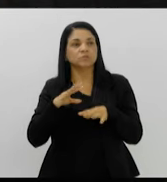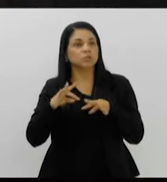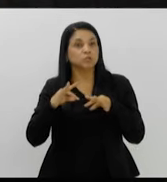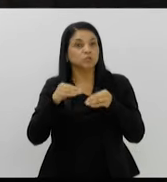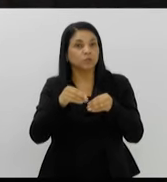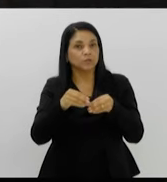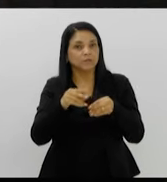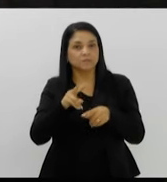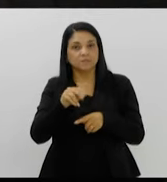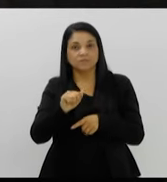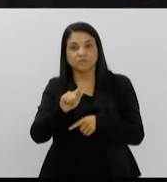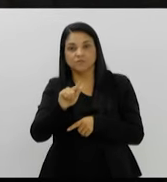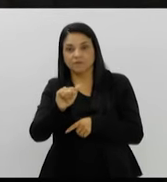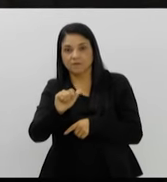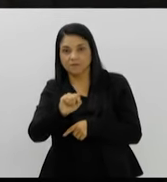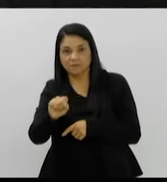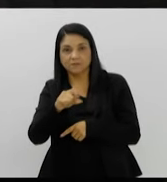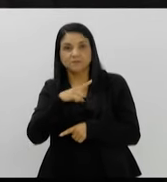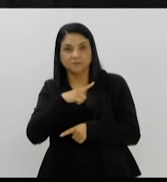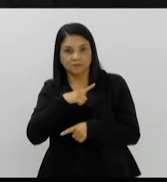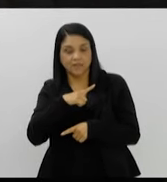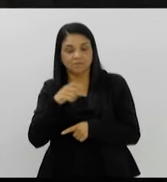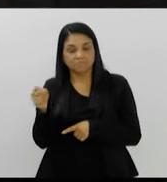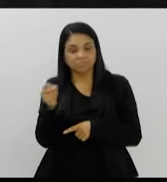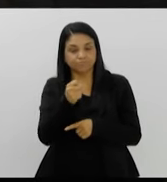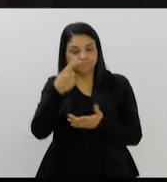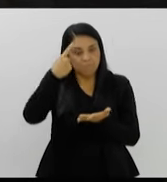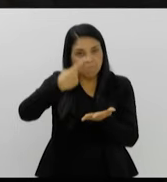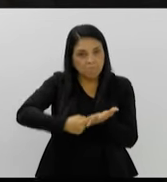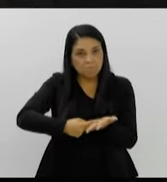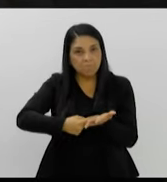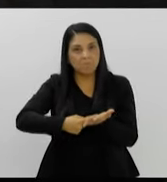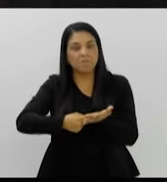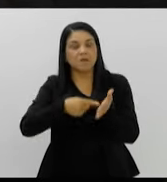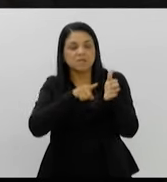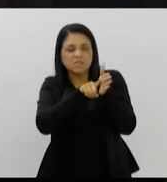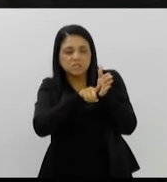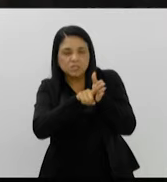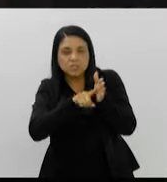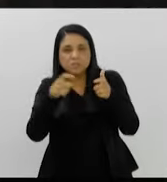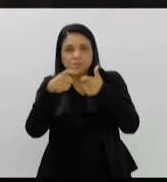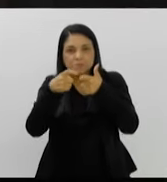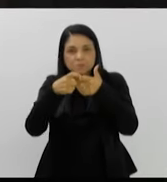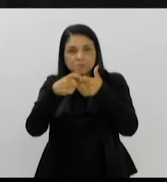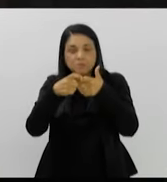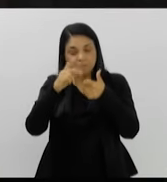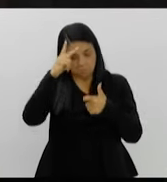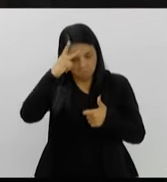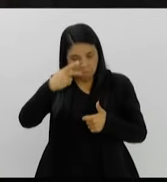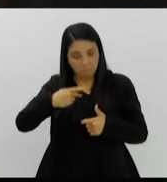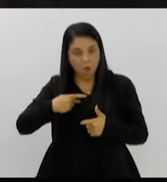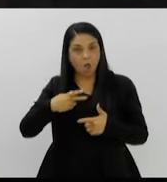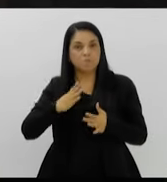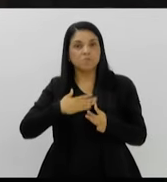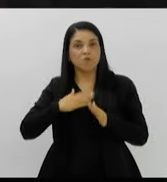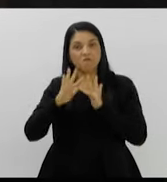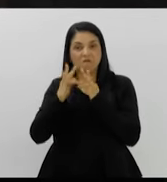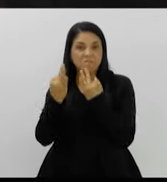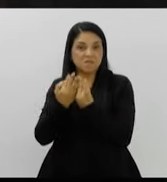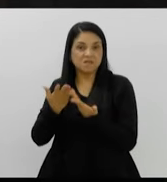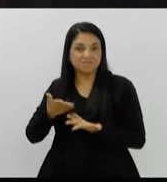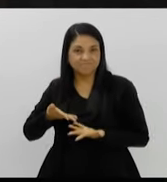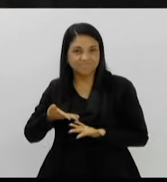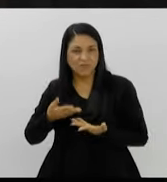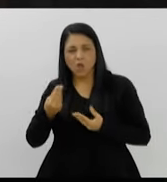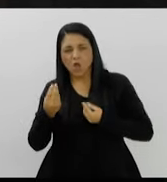vagas marcando as consultas os exames e cirurgias para si próprio Como assim Deputado